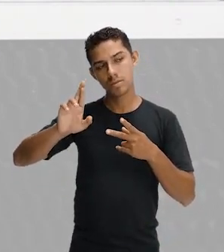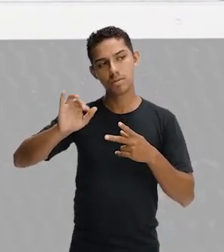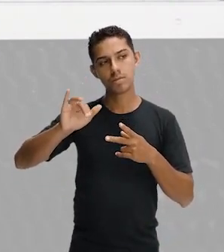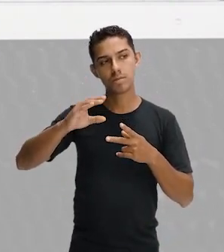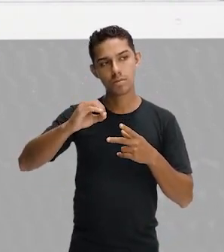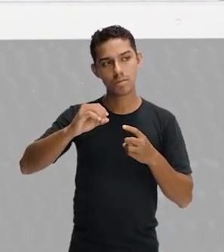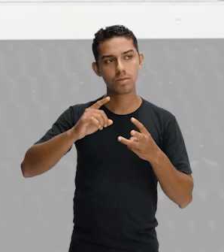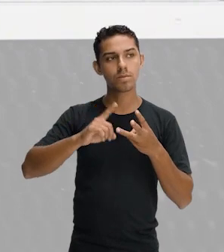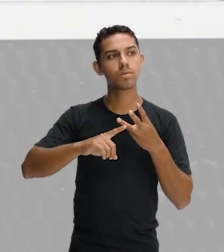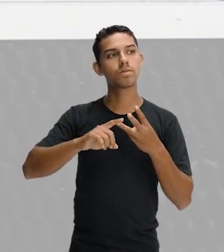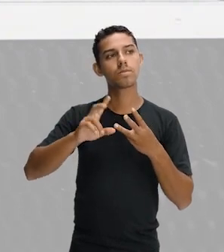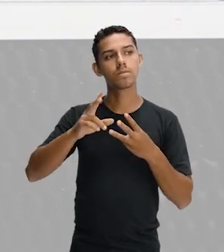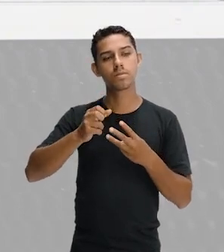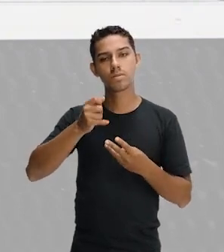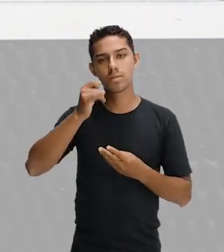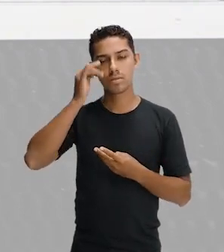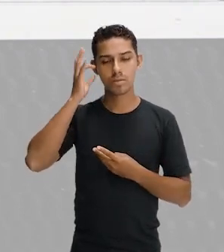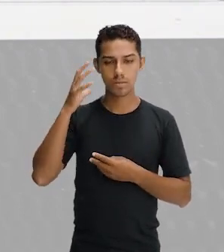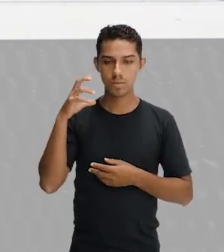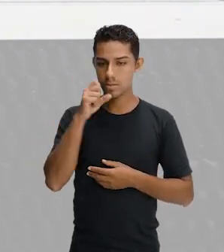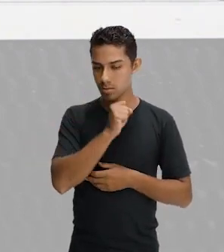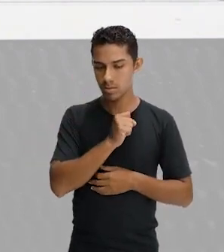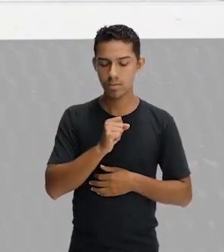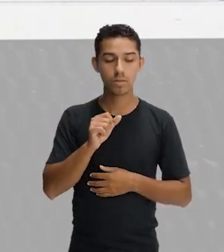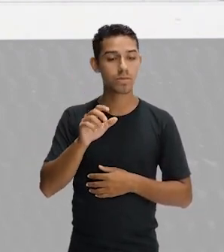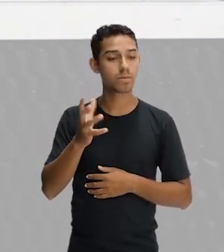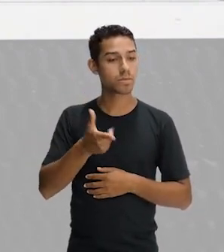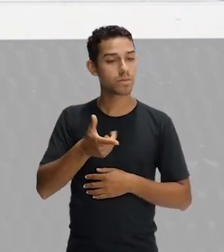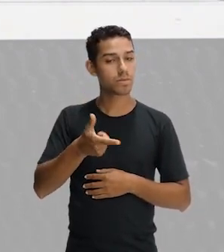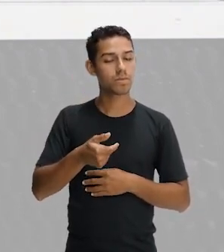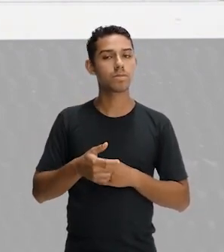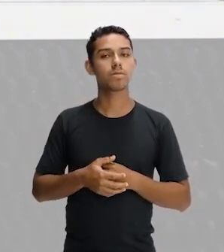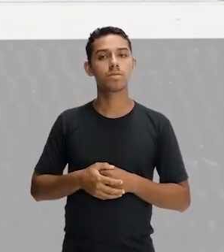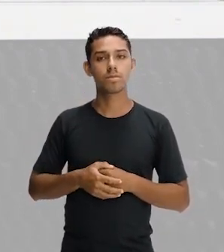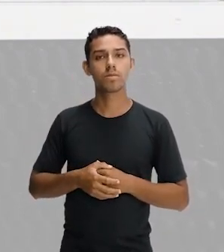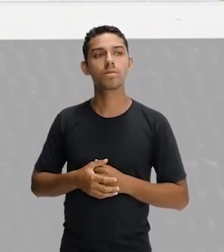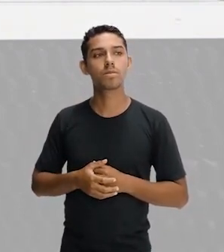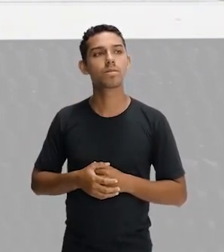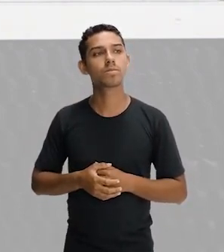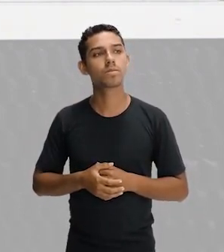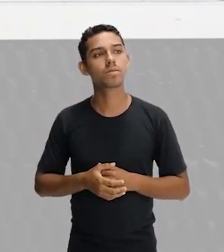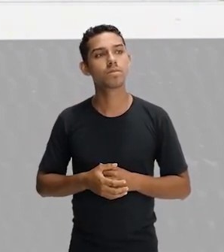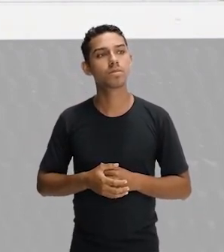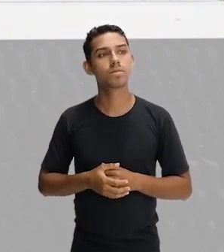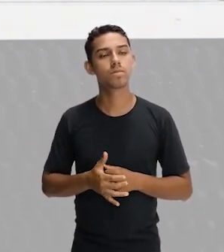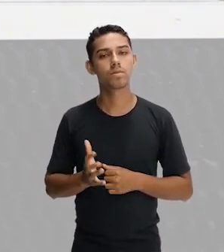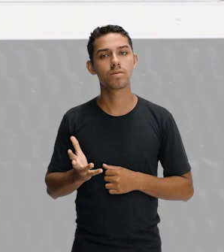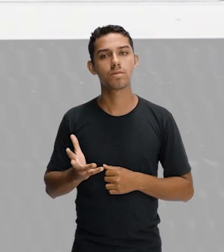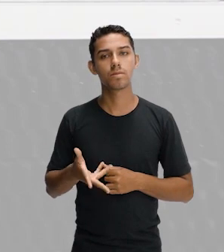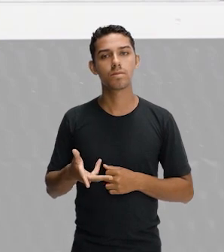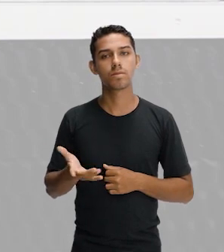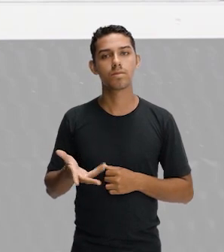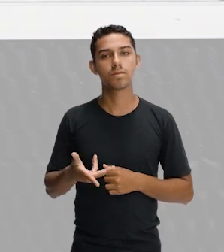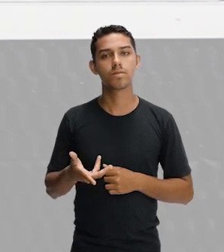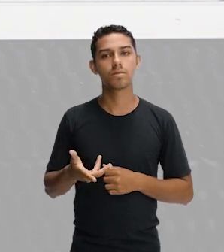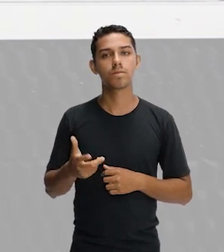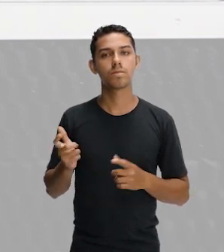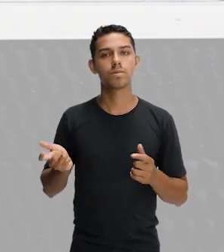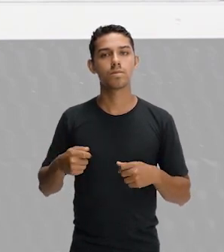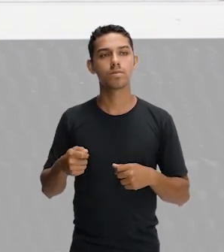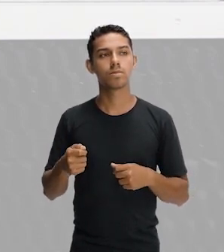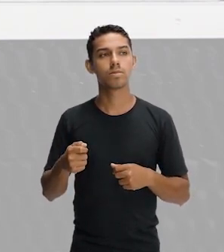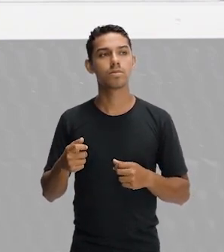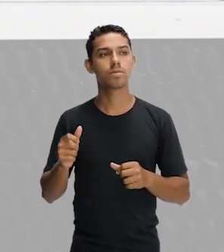tenho raio e tenho velocidade. Todos no sistema internacional. Então, basta eu fazer a mudança aqui. Ó. A massa